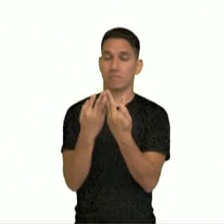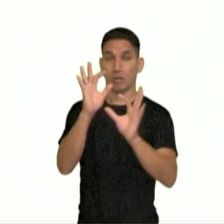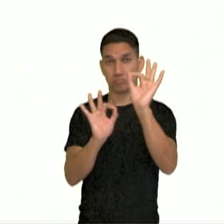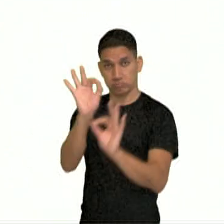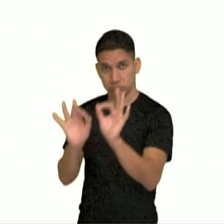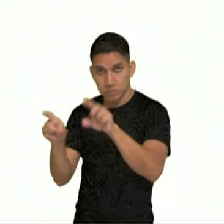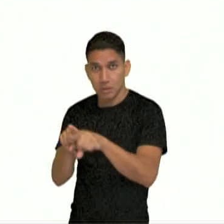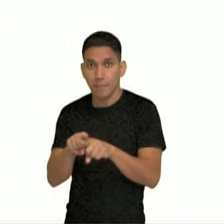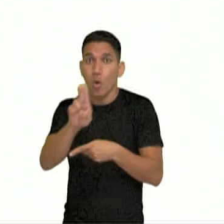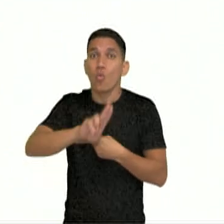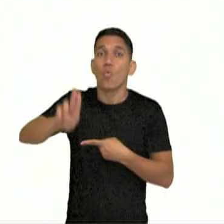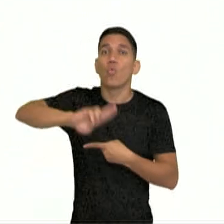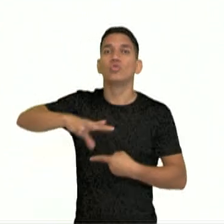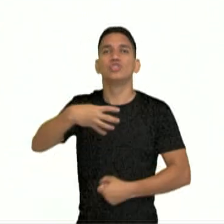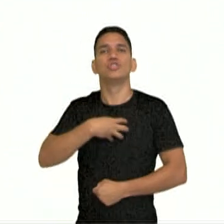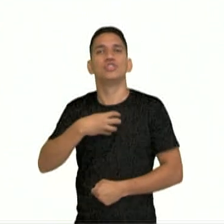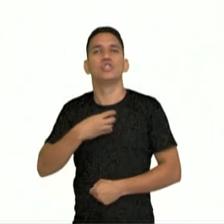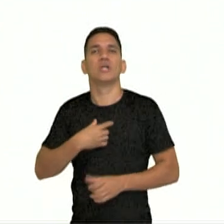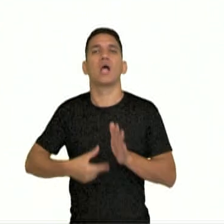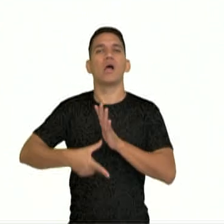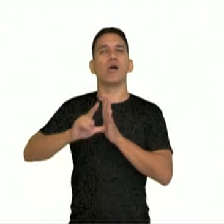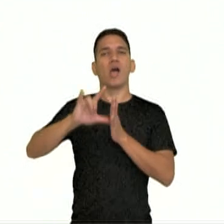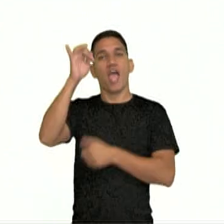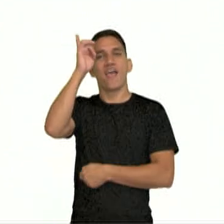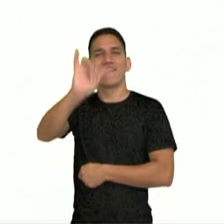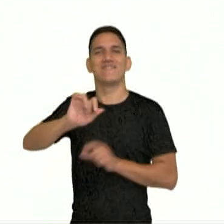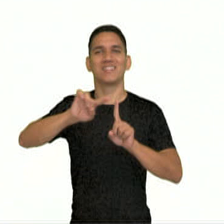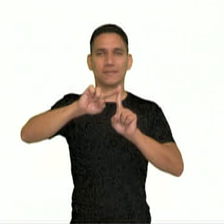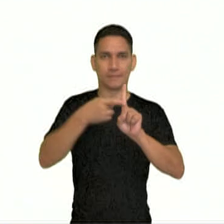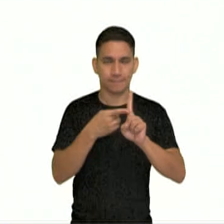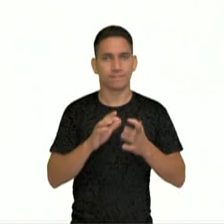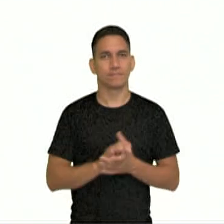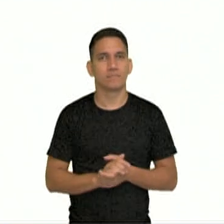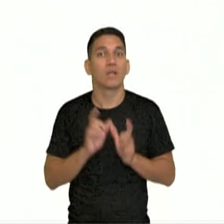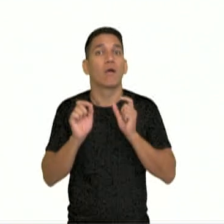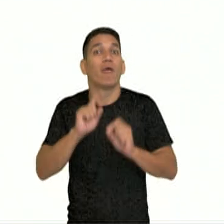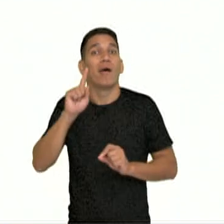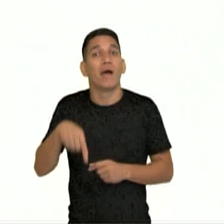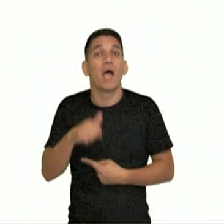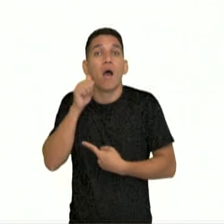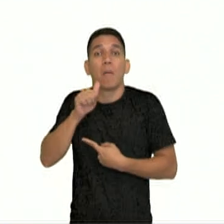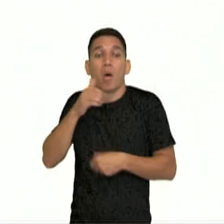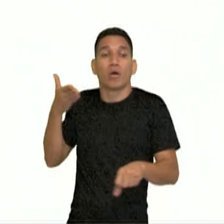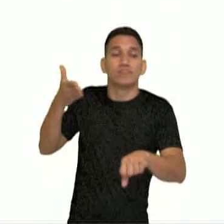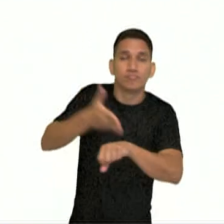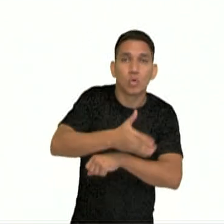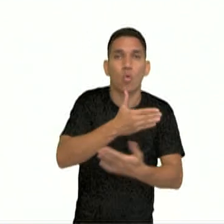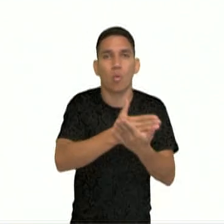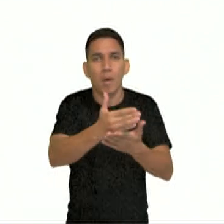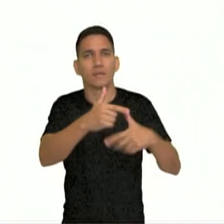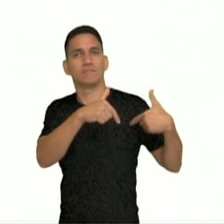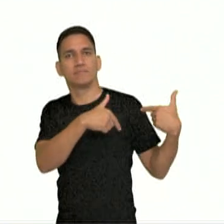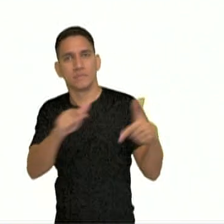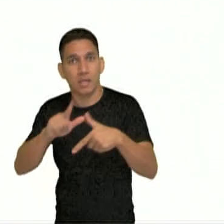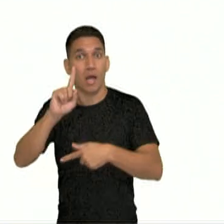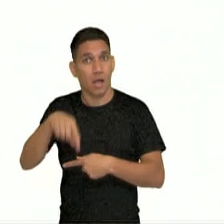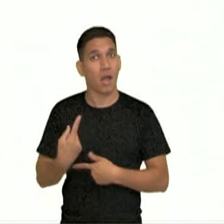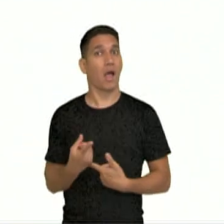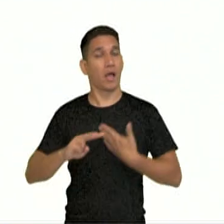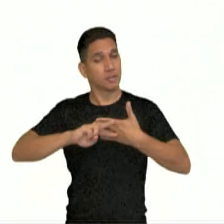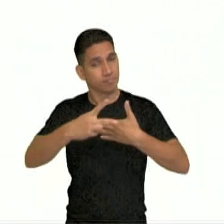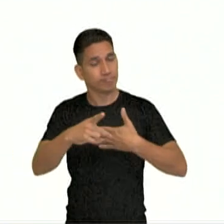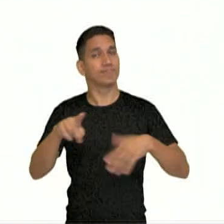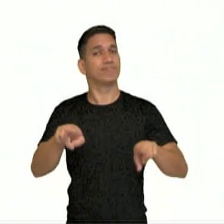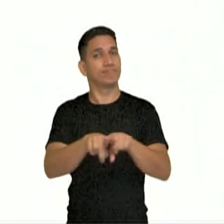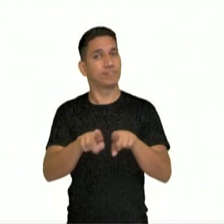a utilização de métodos de prevenção contra a gravidez. A inserção da mulher no mercado de trabalho é outro fator importante ali